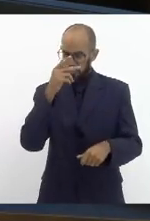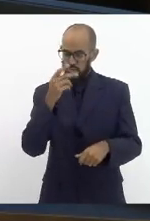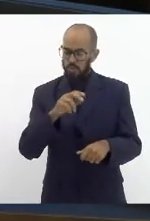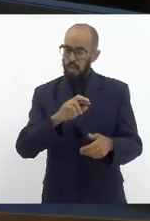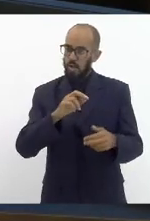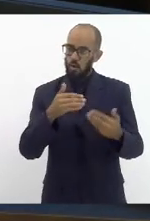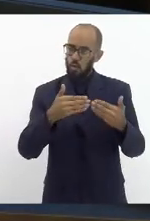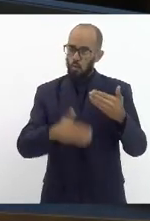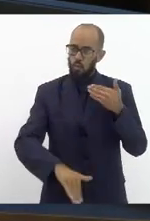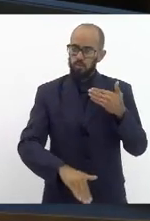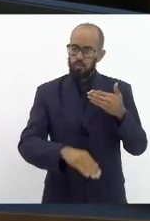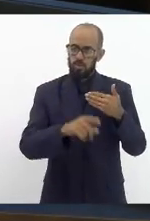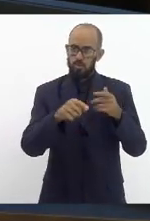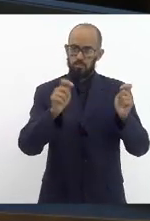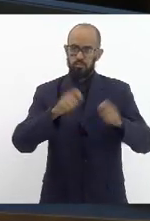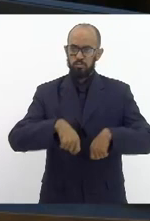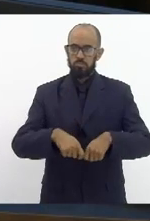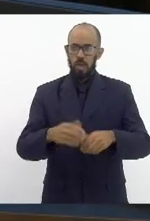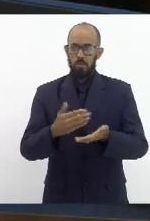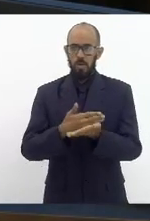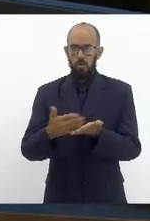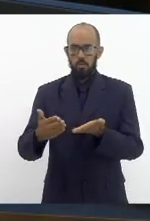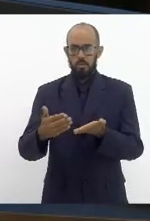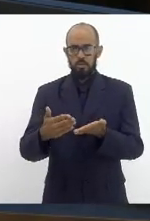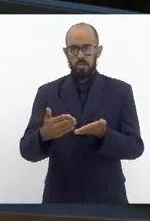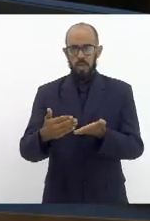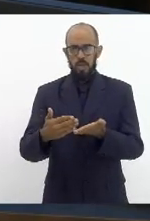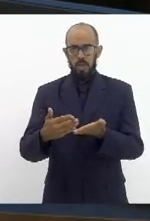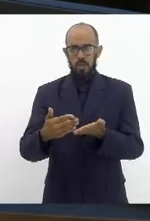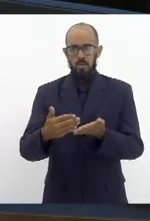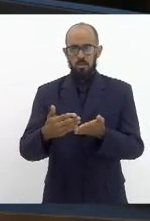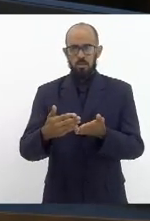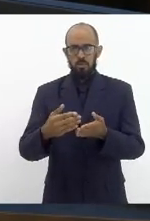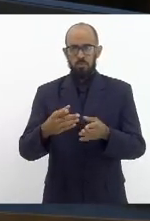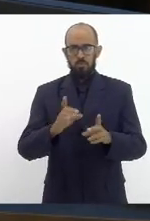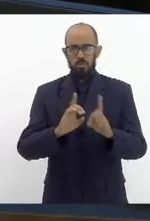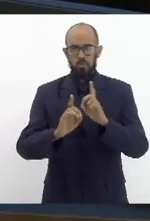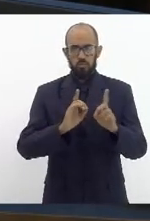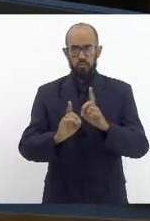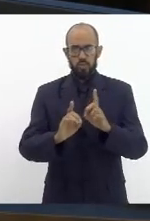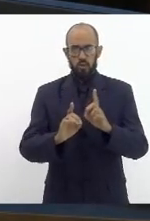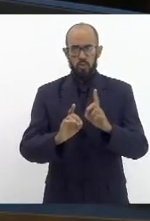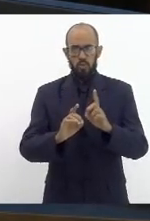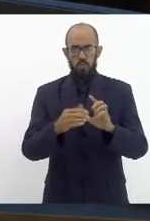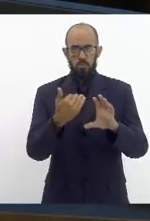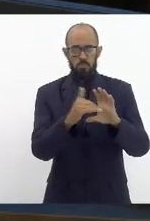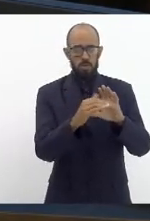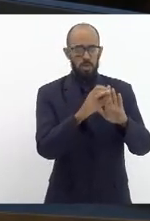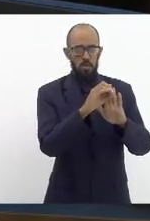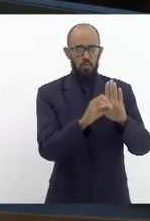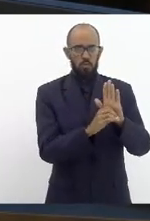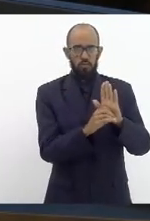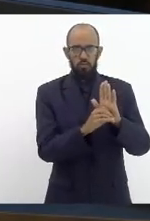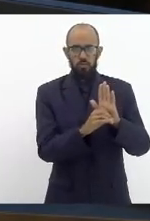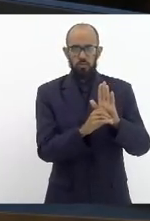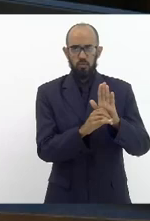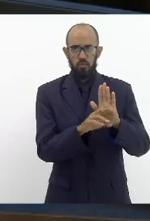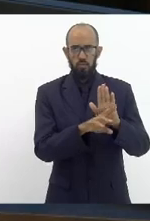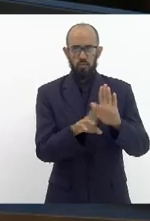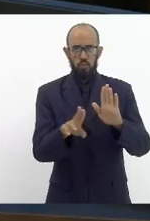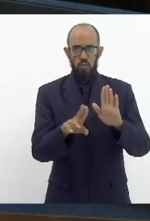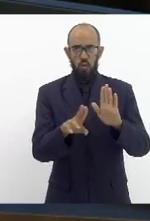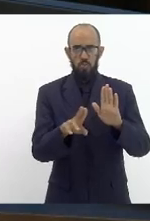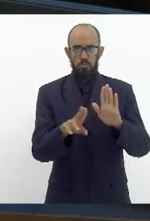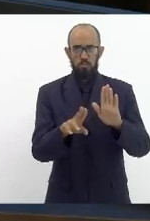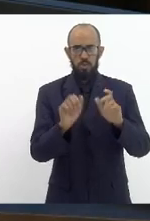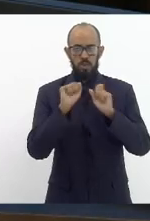não posso, para iniciar um processo de discussão, Márcio Garcia, mandar um ofício em nome da Comissão dos Servidores Públicos da Assembleia Legislativa,